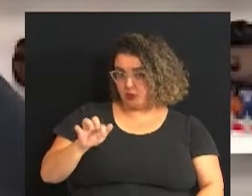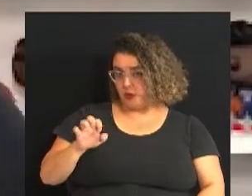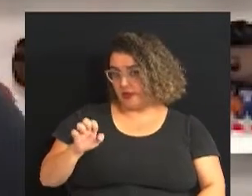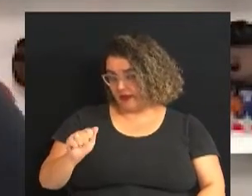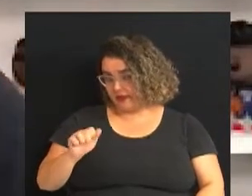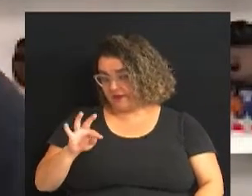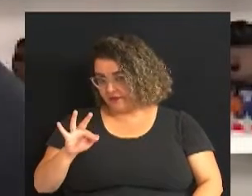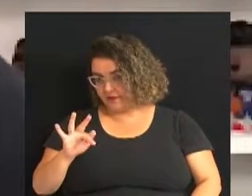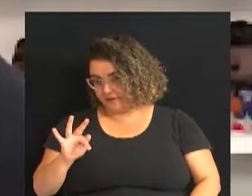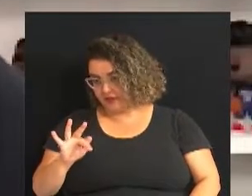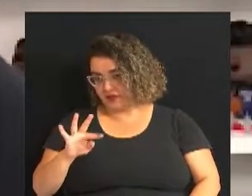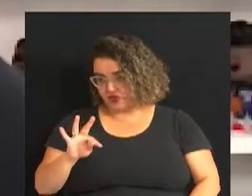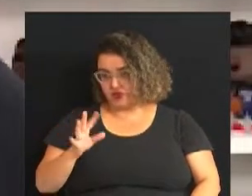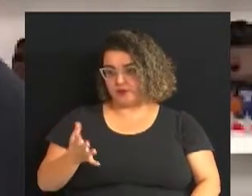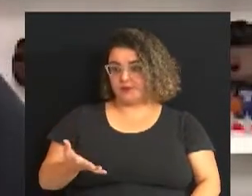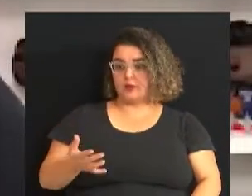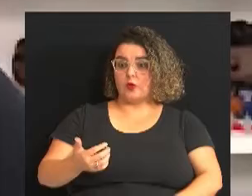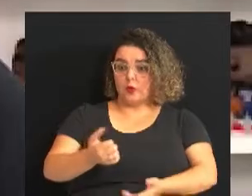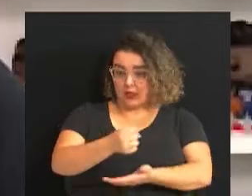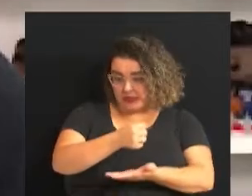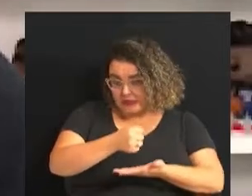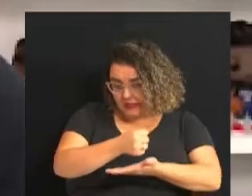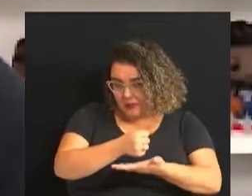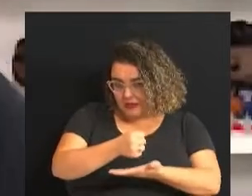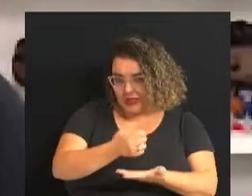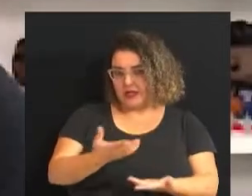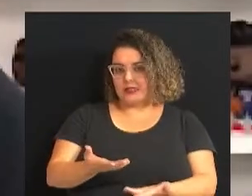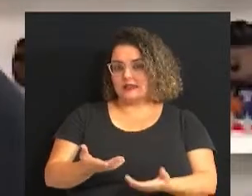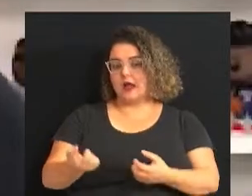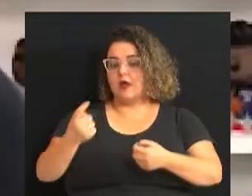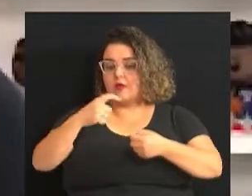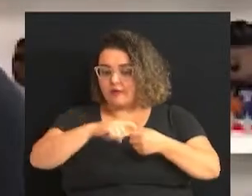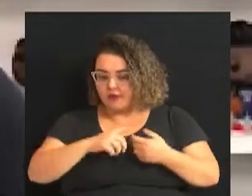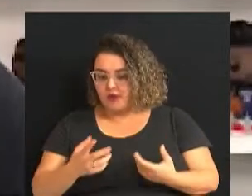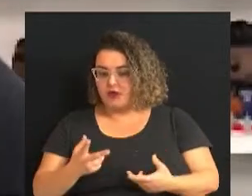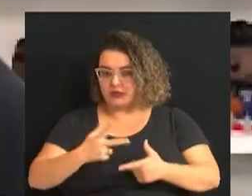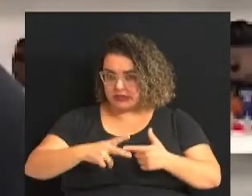ali em 2015 com essa base e agora volta a ser campeão.